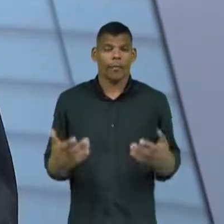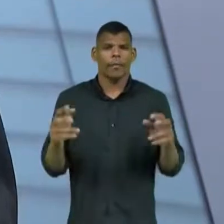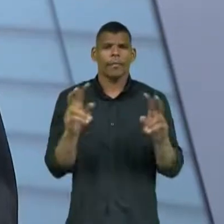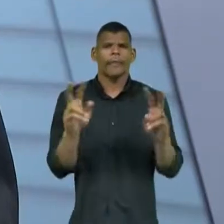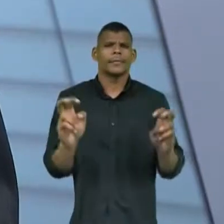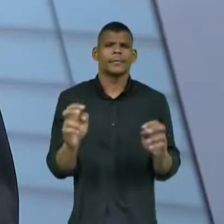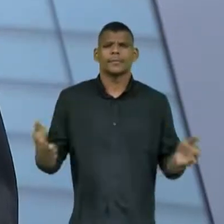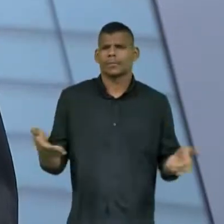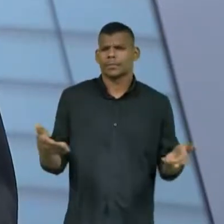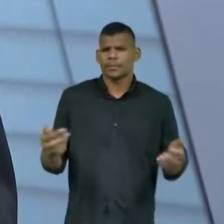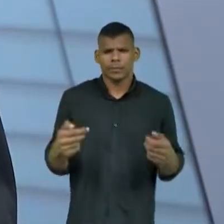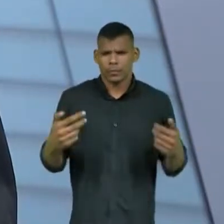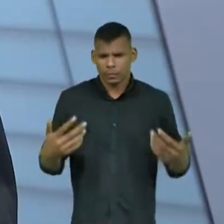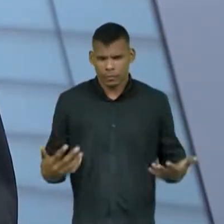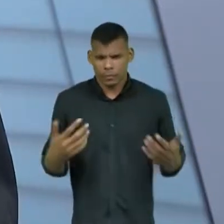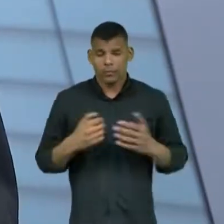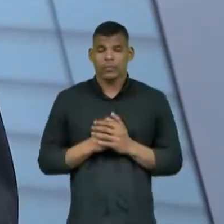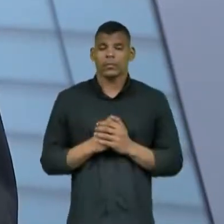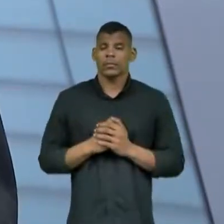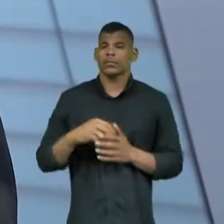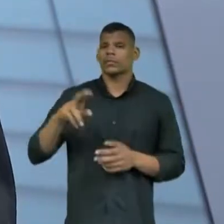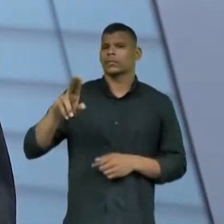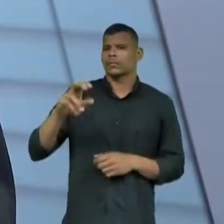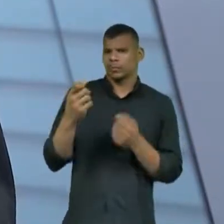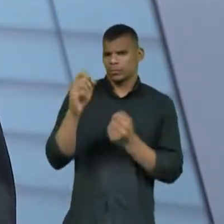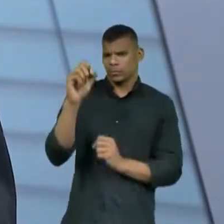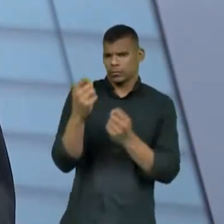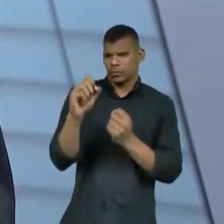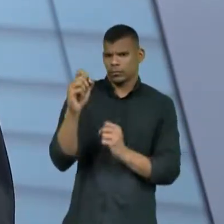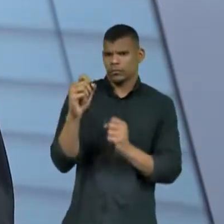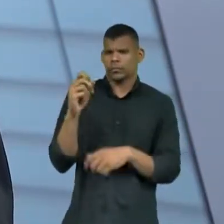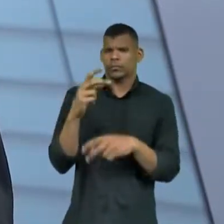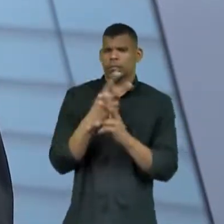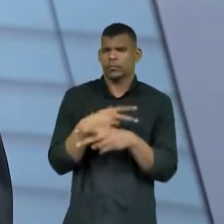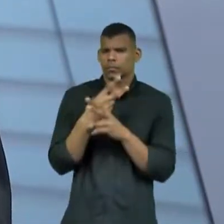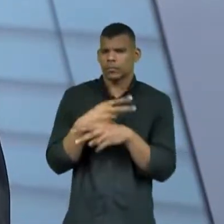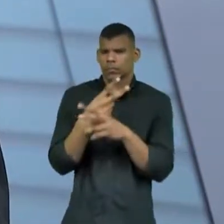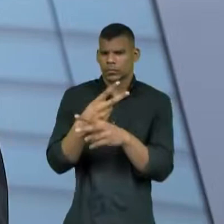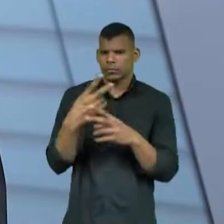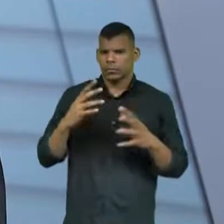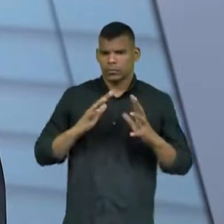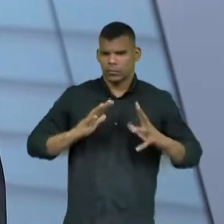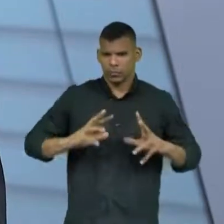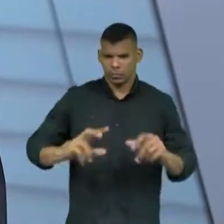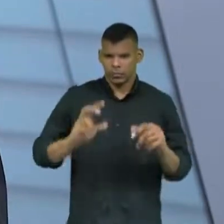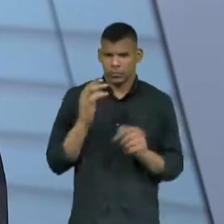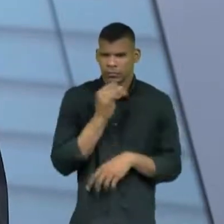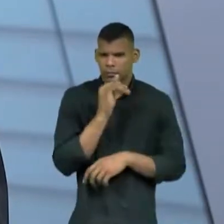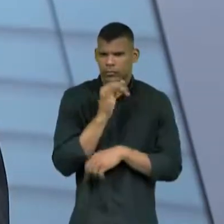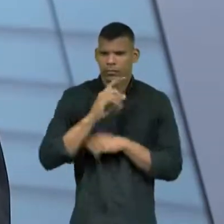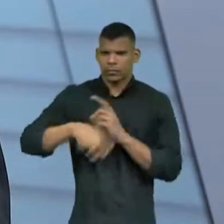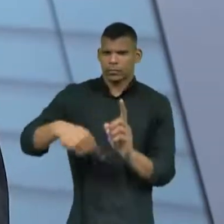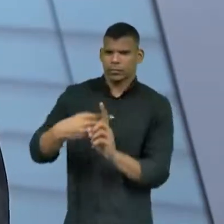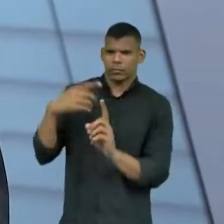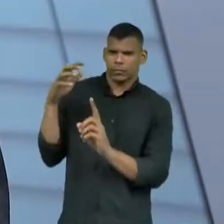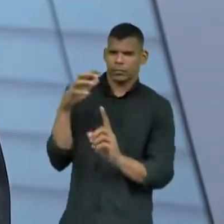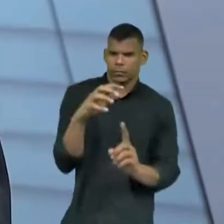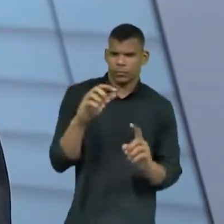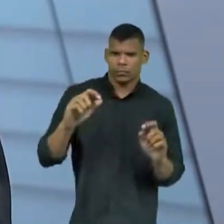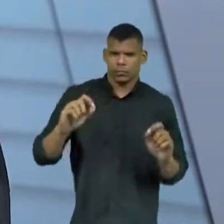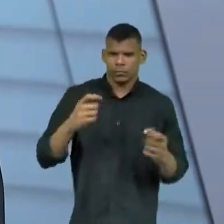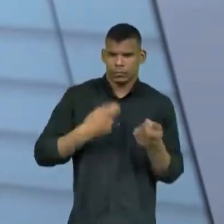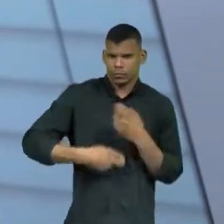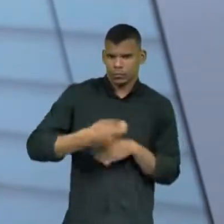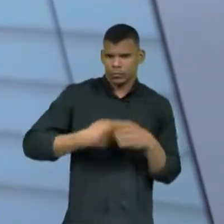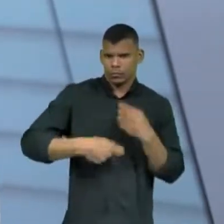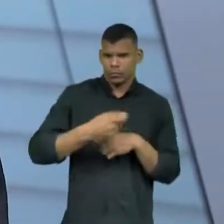hoje é usina eólica, o parque eólico, energia limpa e o impacto disto na economia e